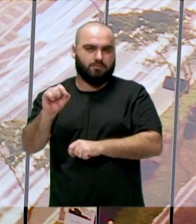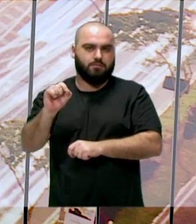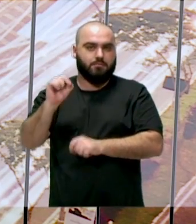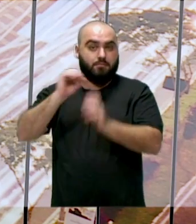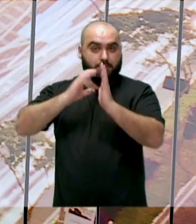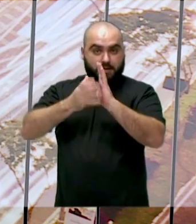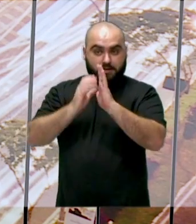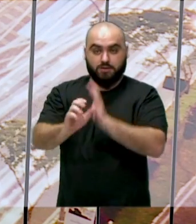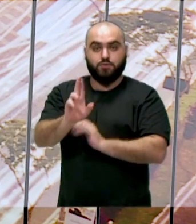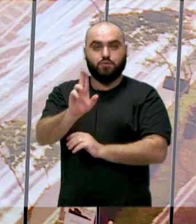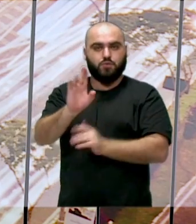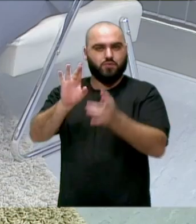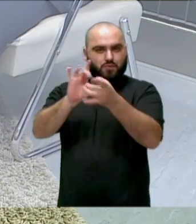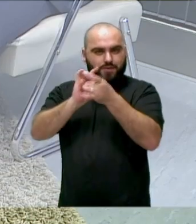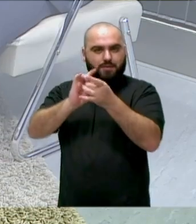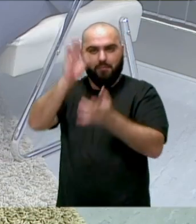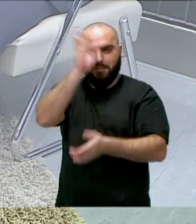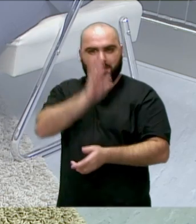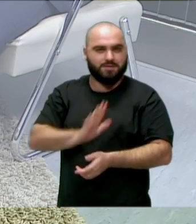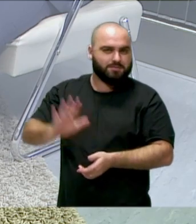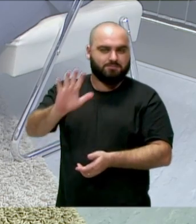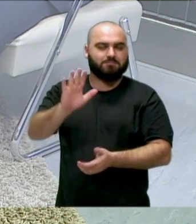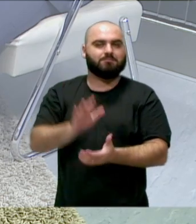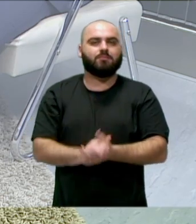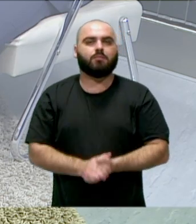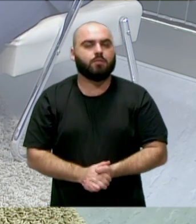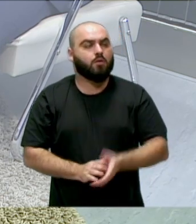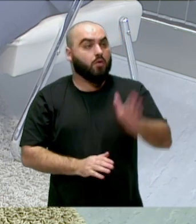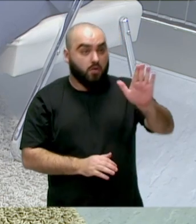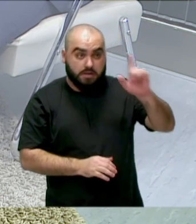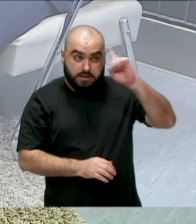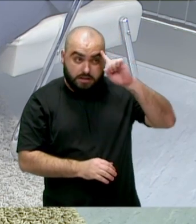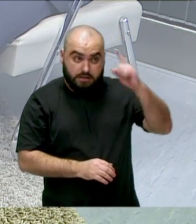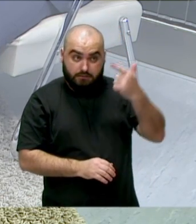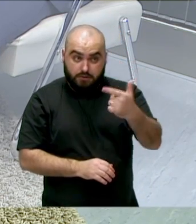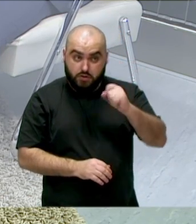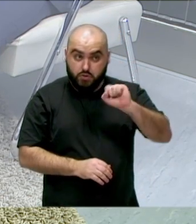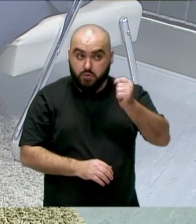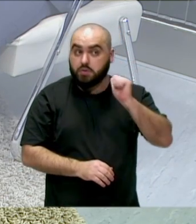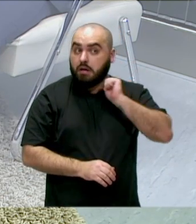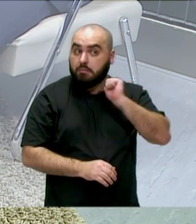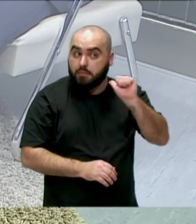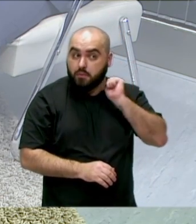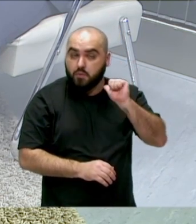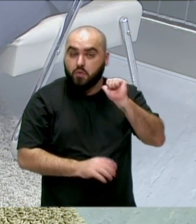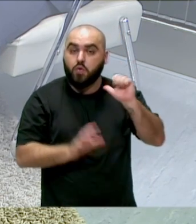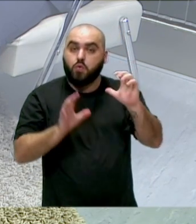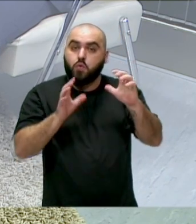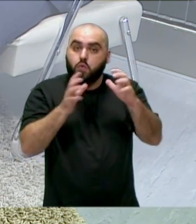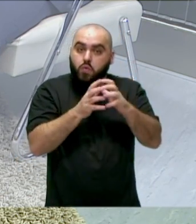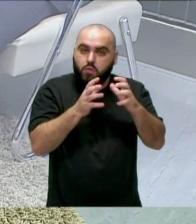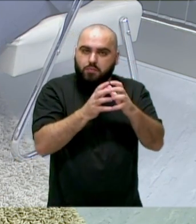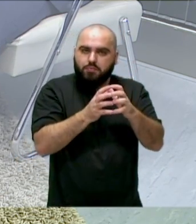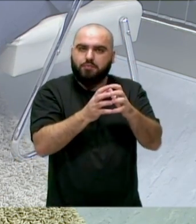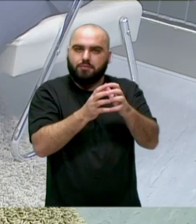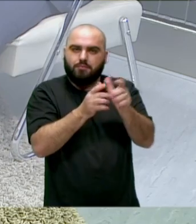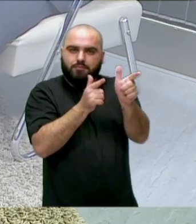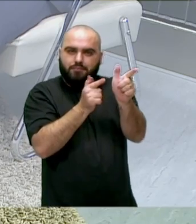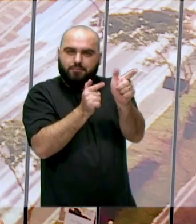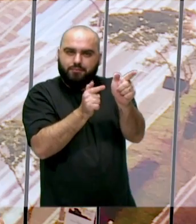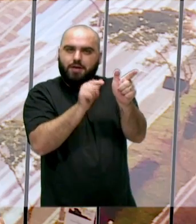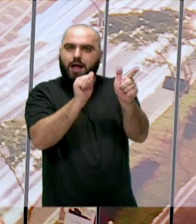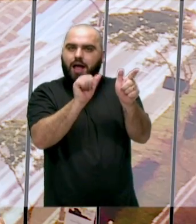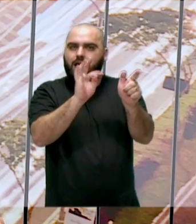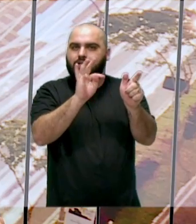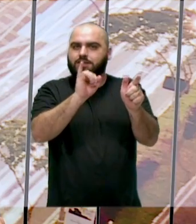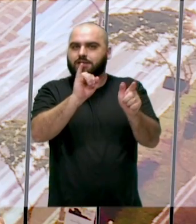do União Brasil. Bom, vereador, dia 28 de abril, o Clube de Atiradores de Itajaí,